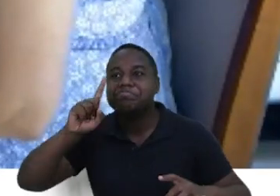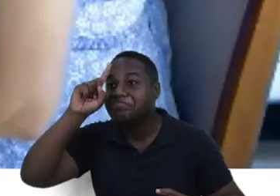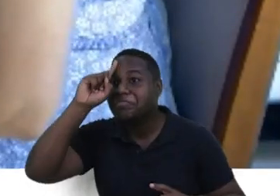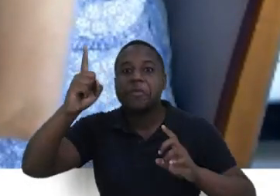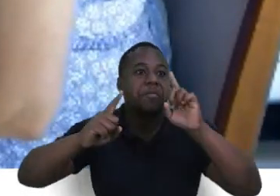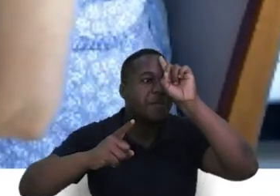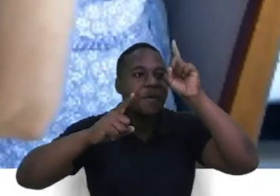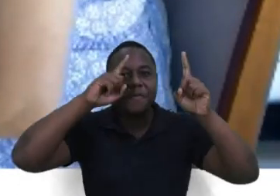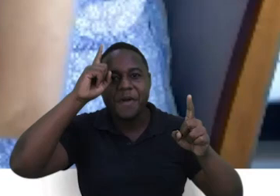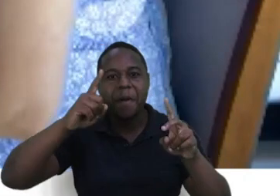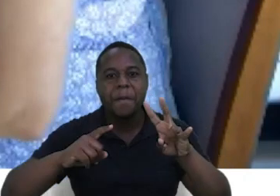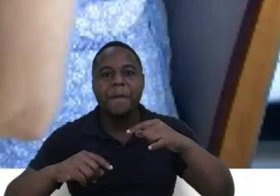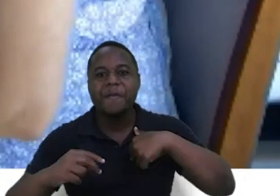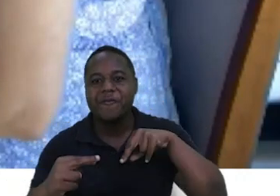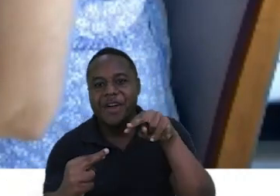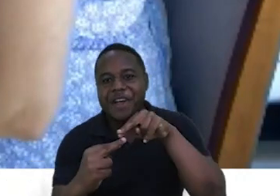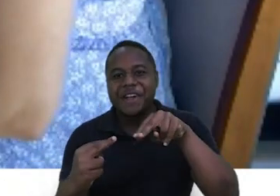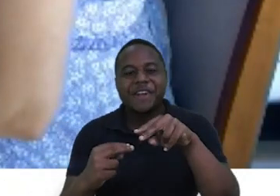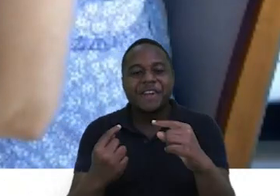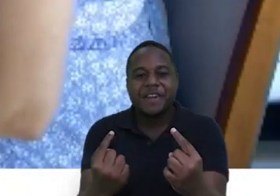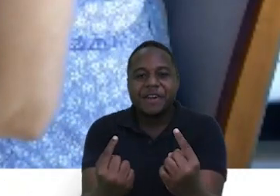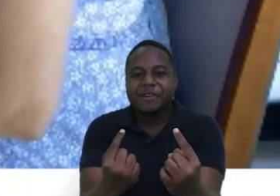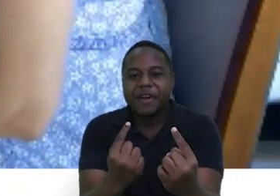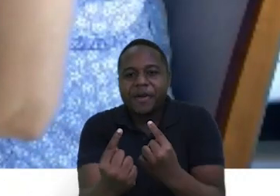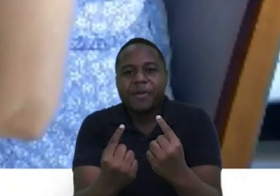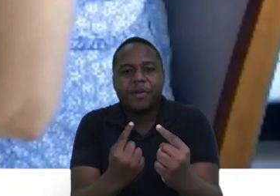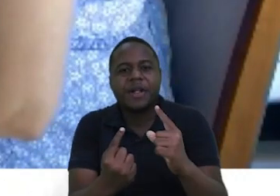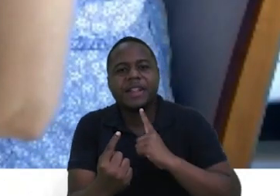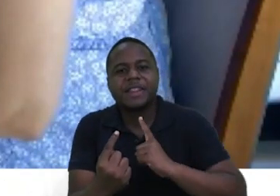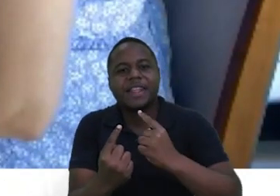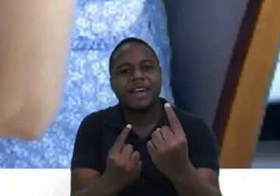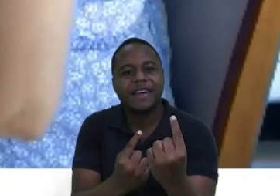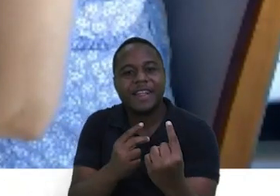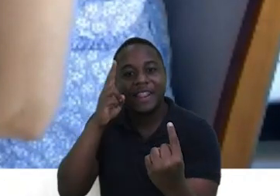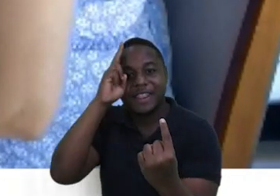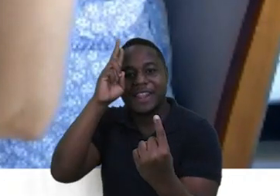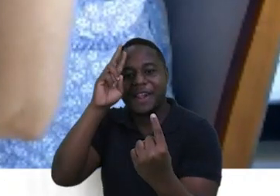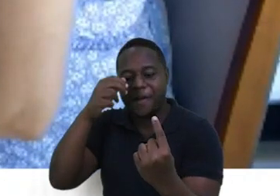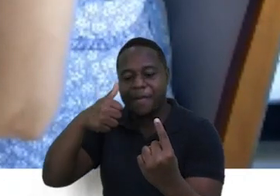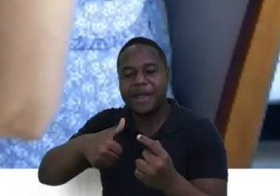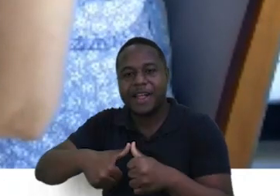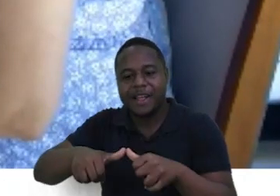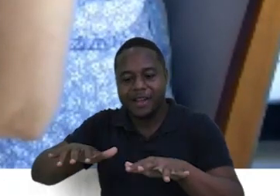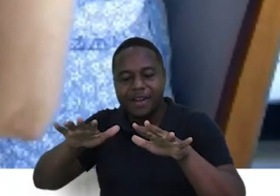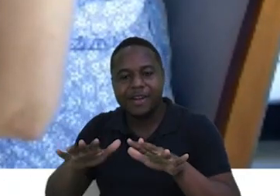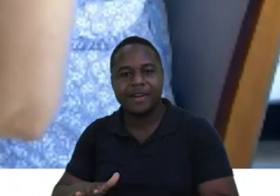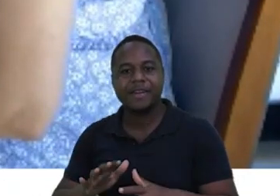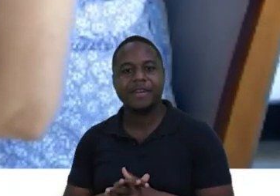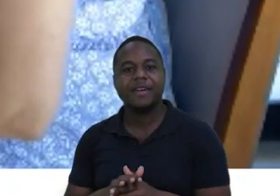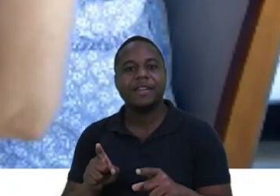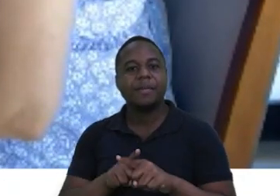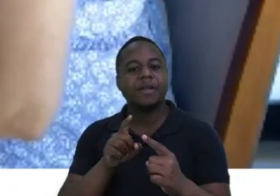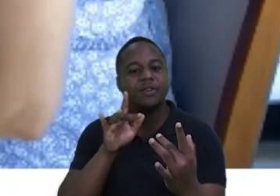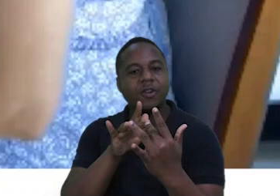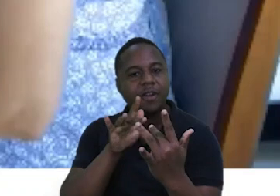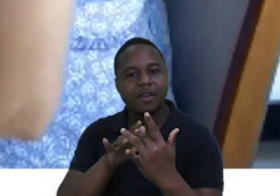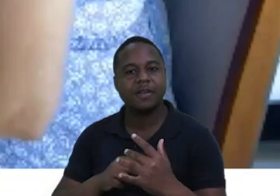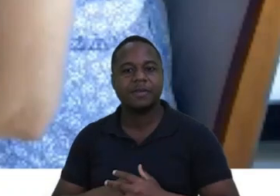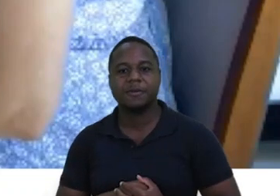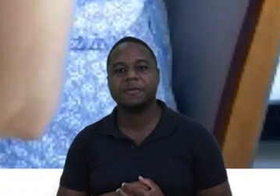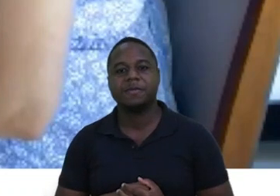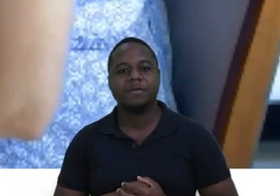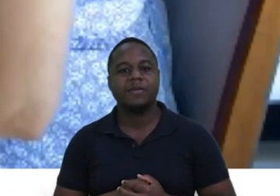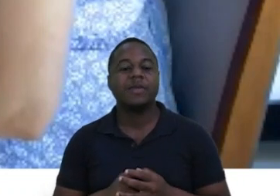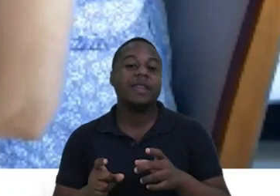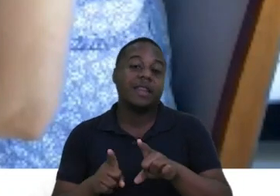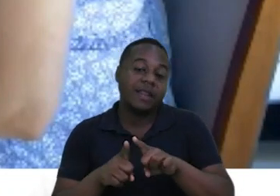improvisos e elas vêm desse lugar da gente se lembrar de estar presente, da gente se conectar. Ao mesmo